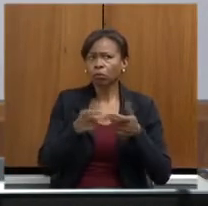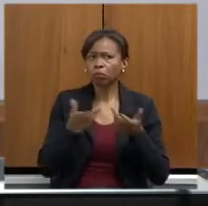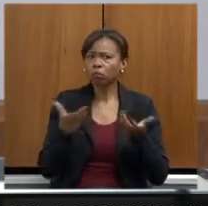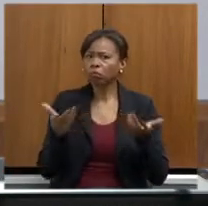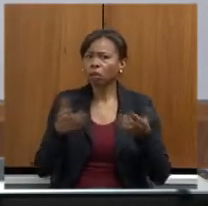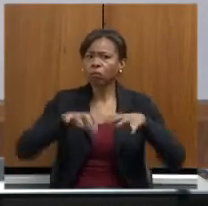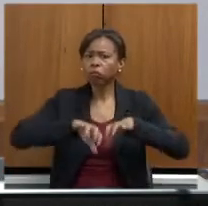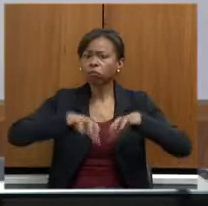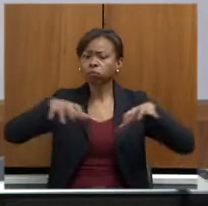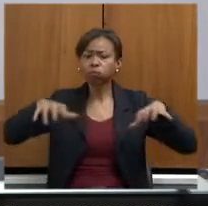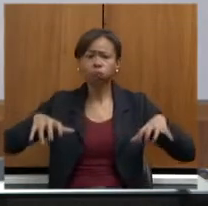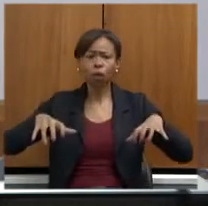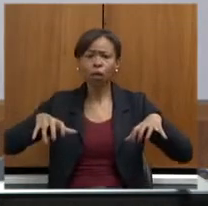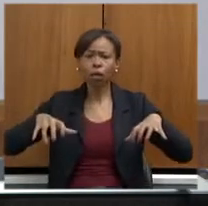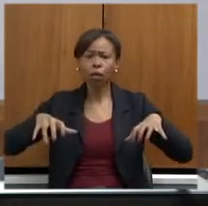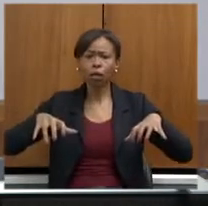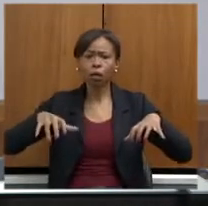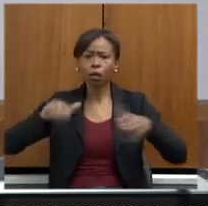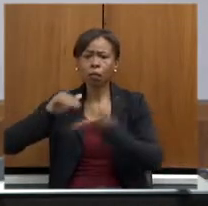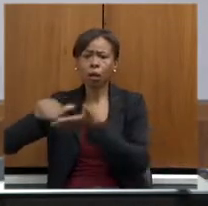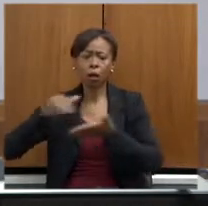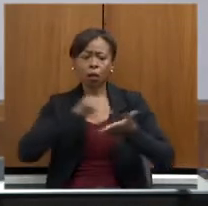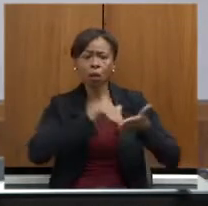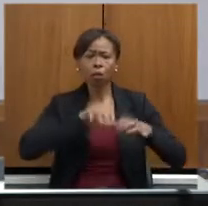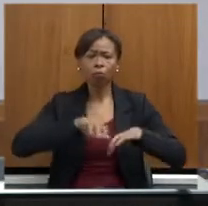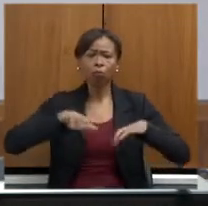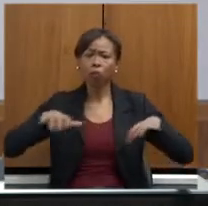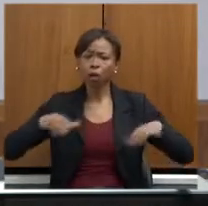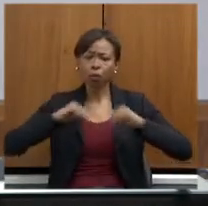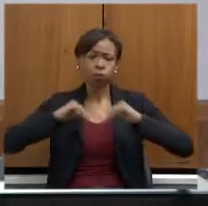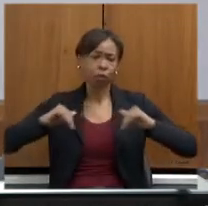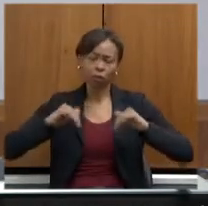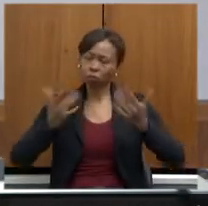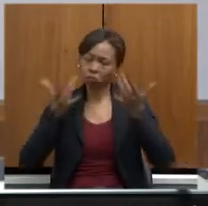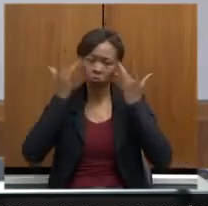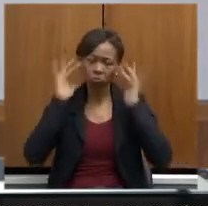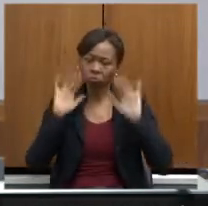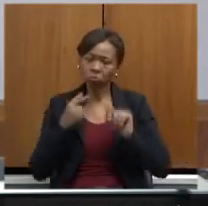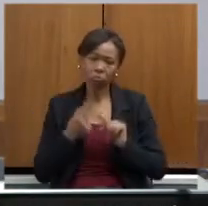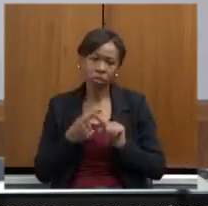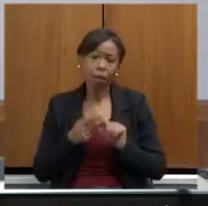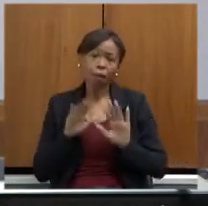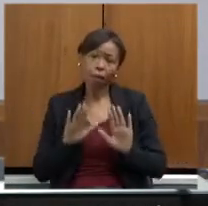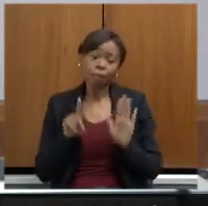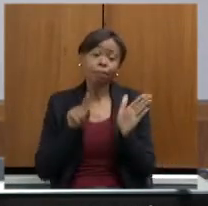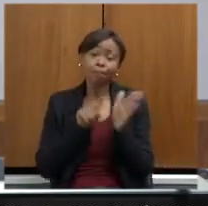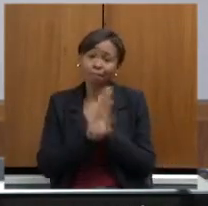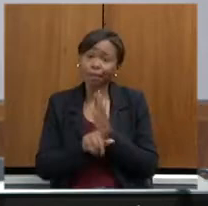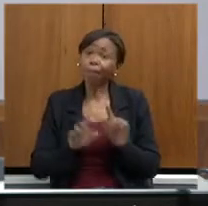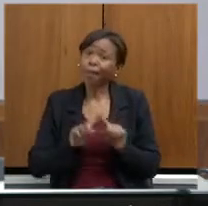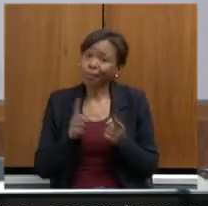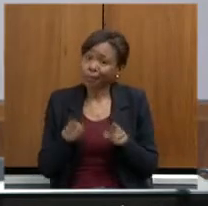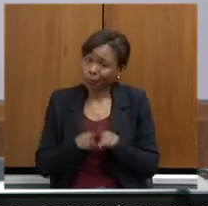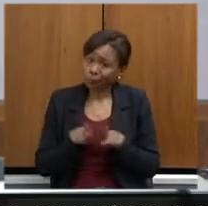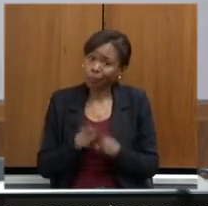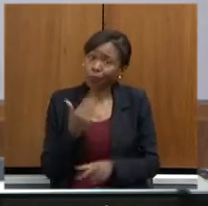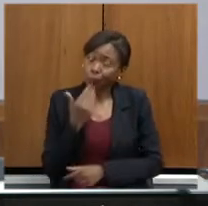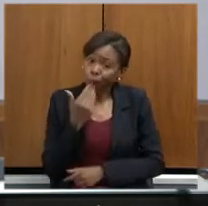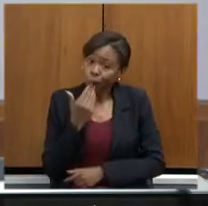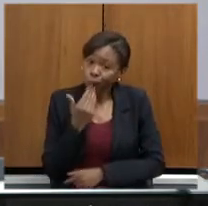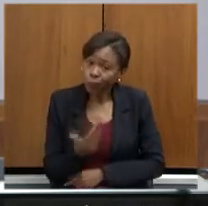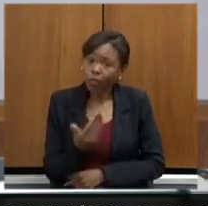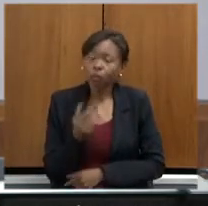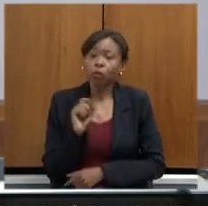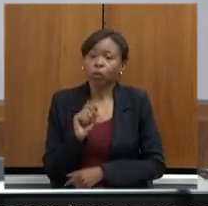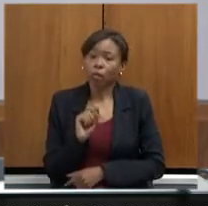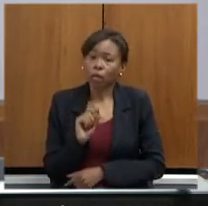desmembrado em duas secretarias Mas então eu mais do que uma pergunta é uma pílula para que a secretaria lá é